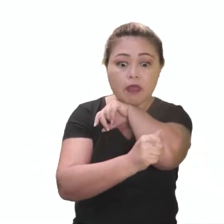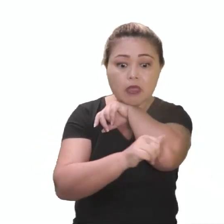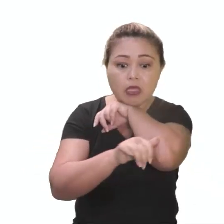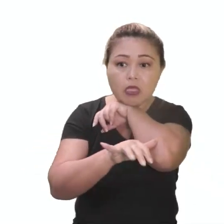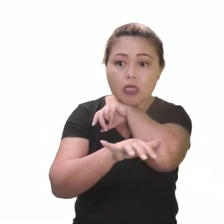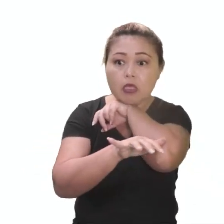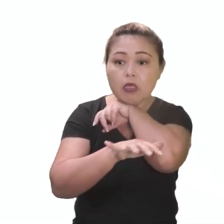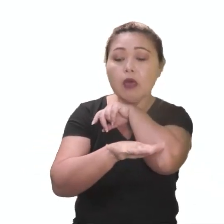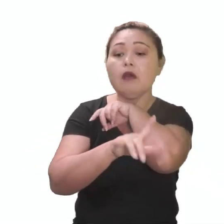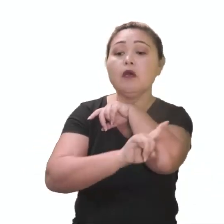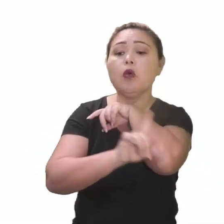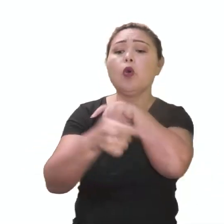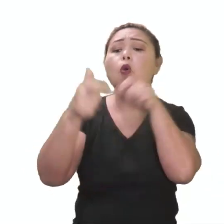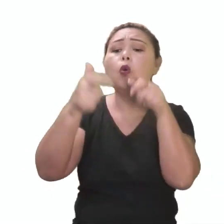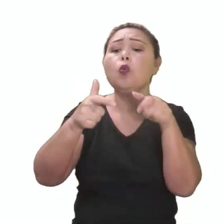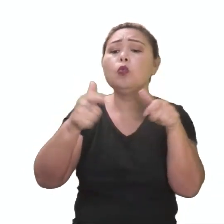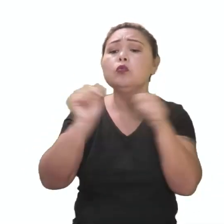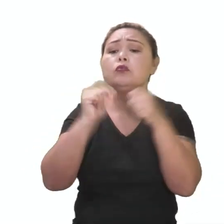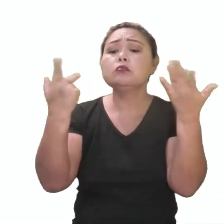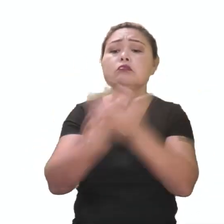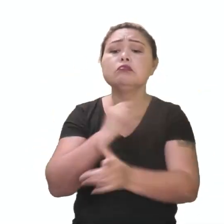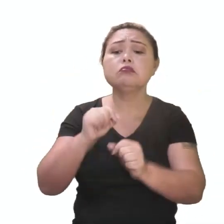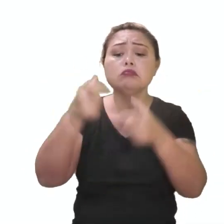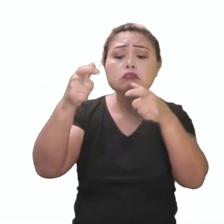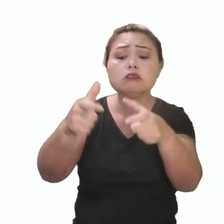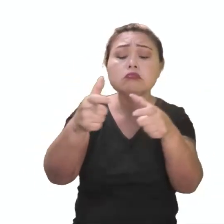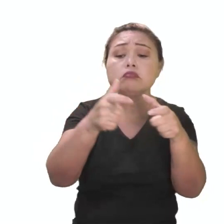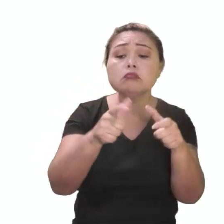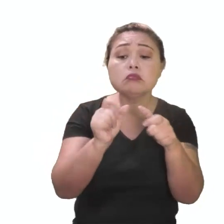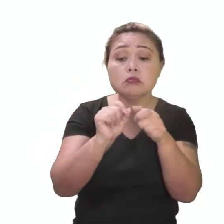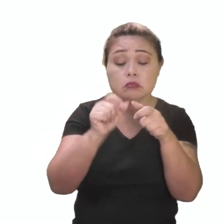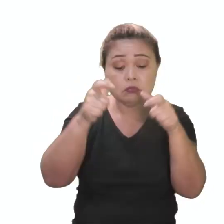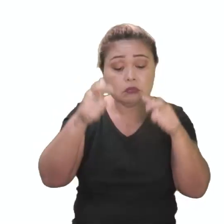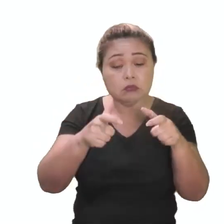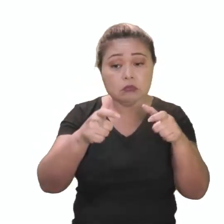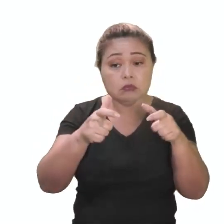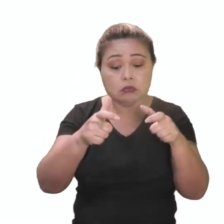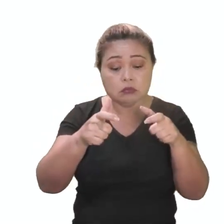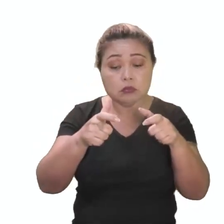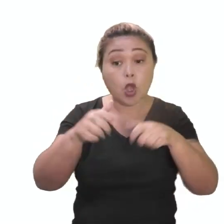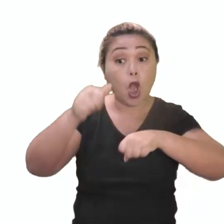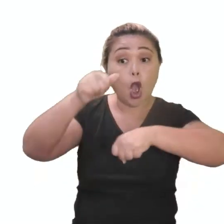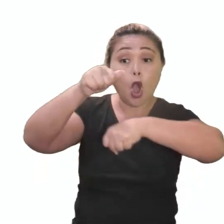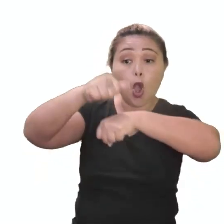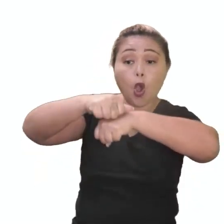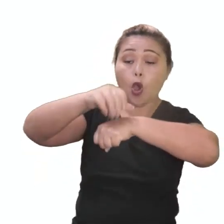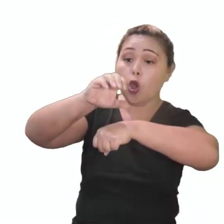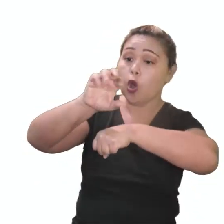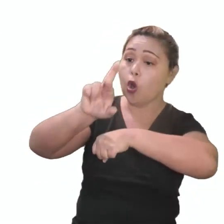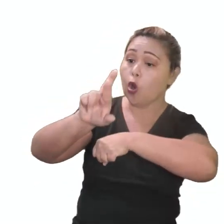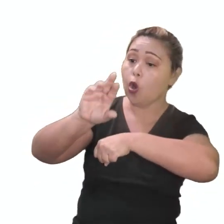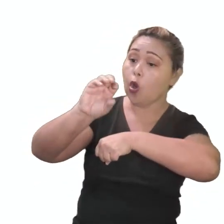de fossilização. Aonde isso vai acontecer, professora? Isso vai acontecer nas rochas